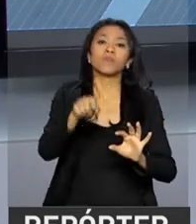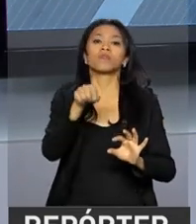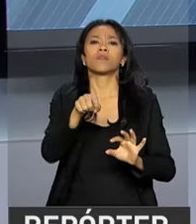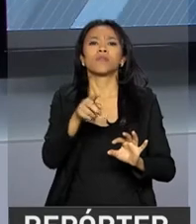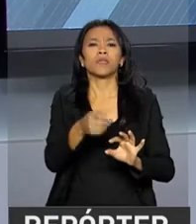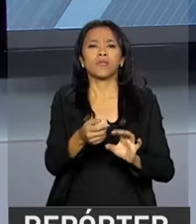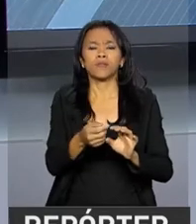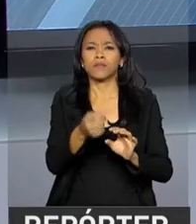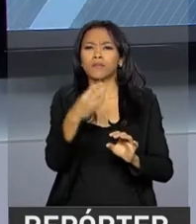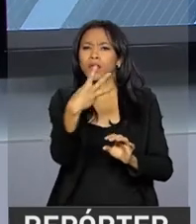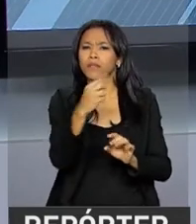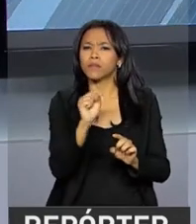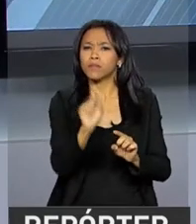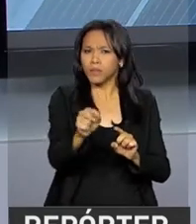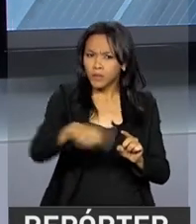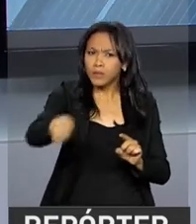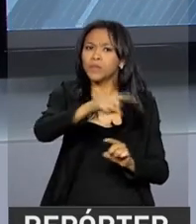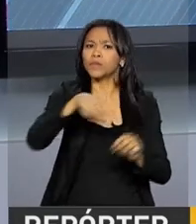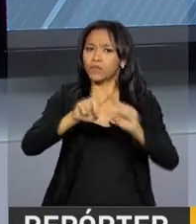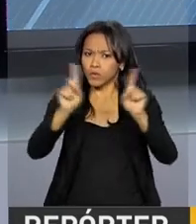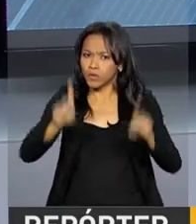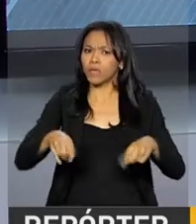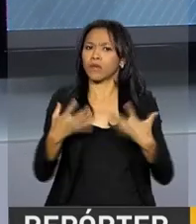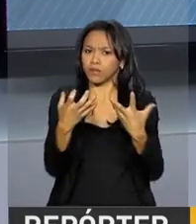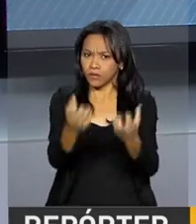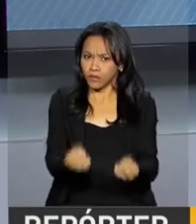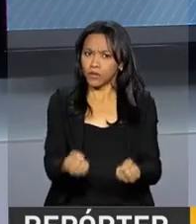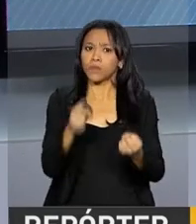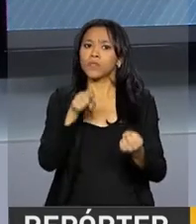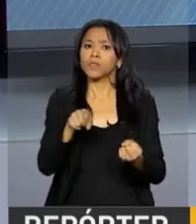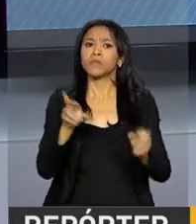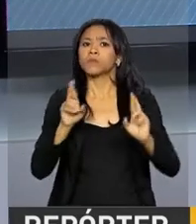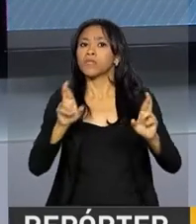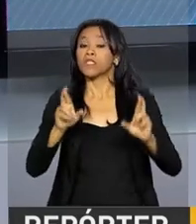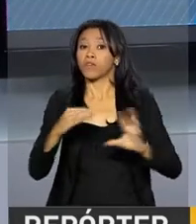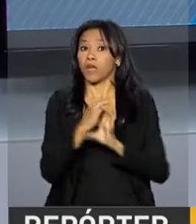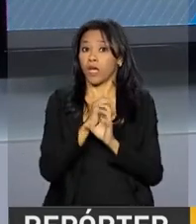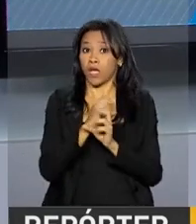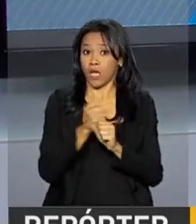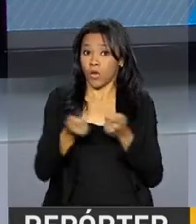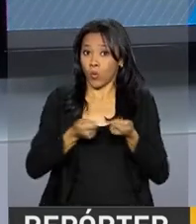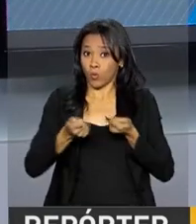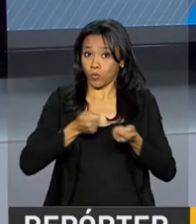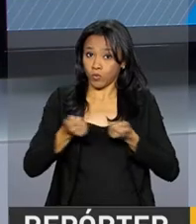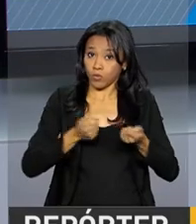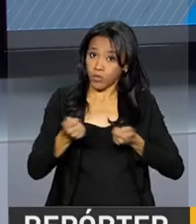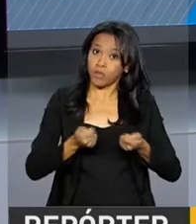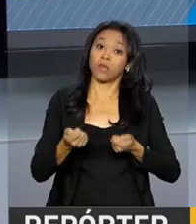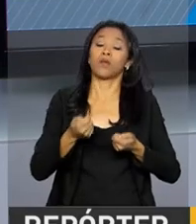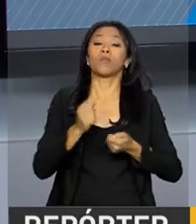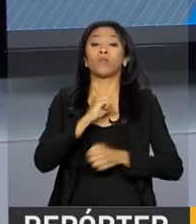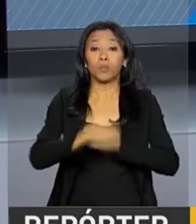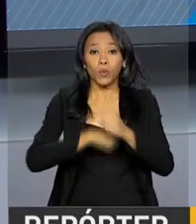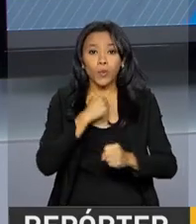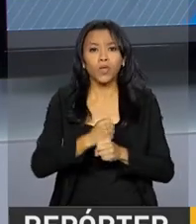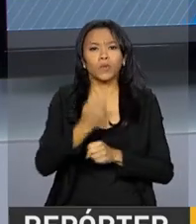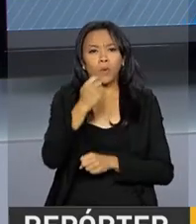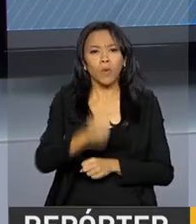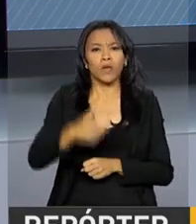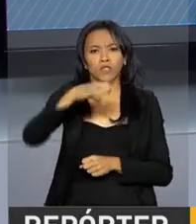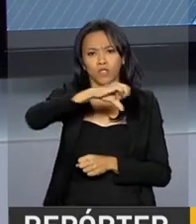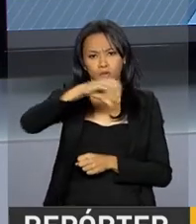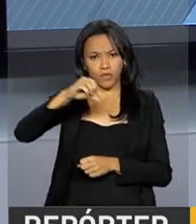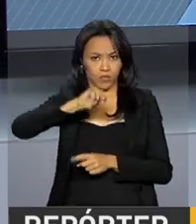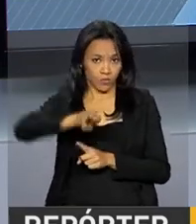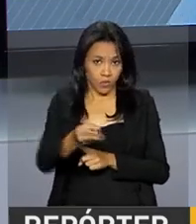de quase três mil funcionários o que representa uma expectativa de economia anual de quase 900 milhões de